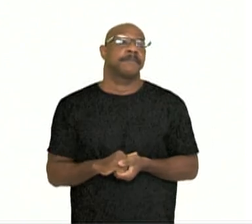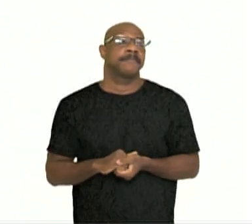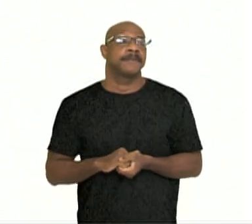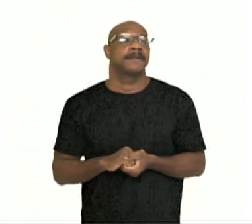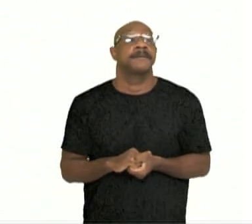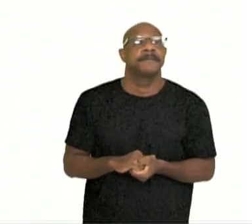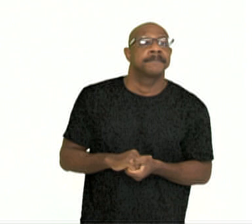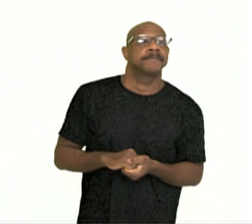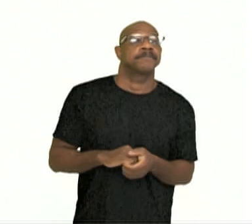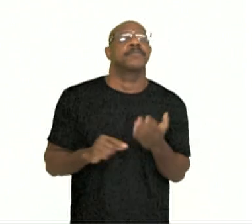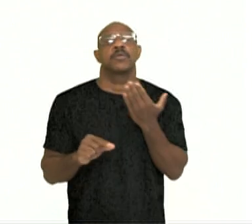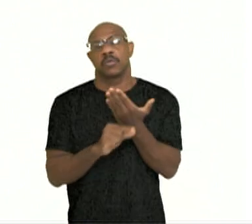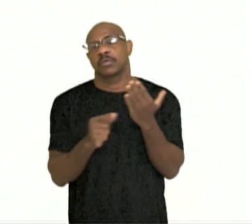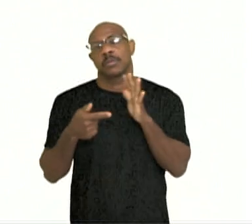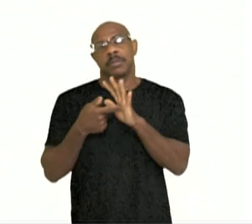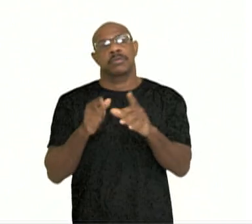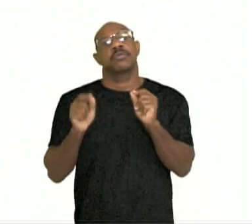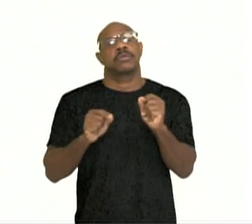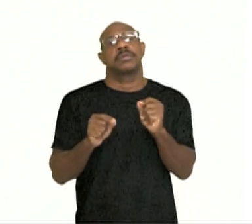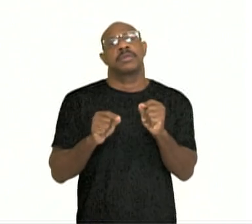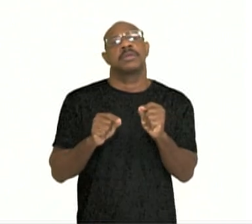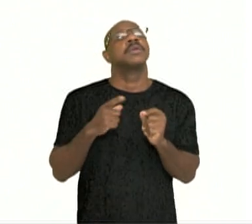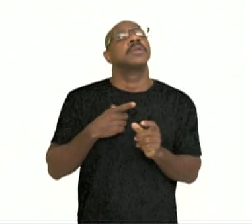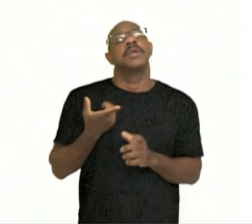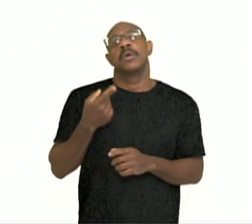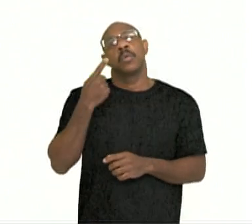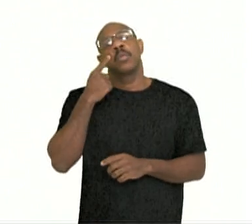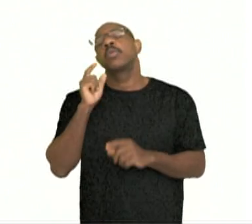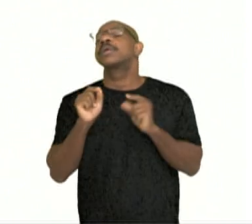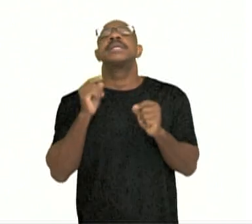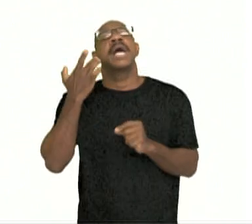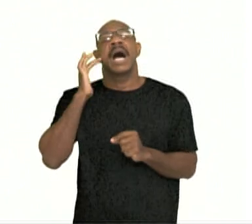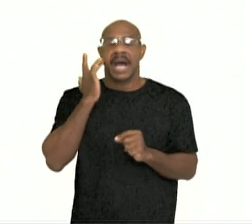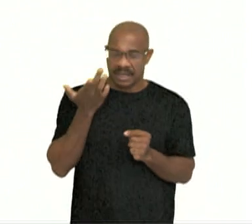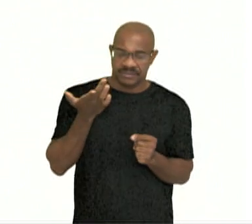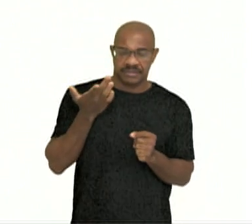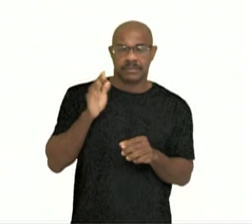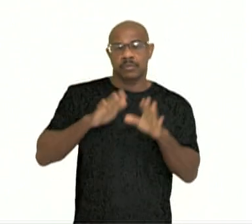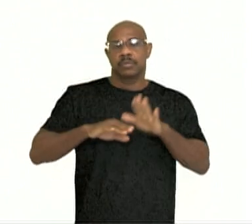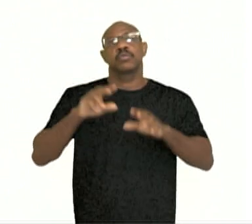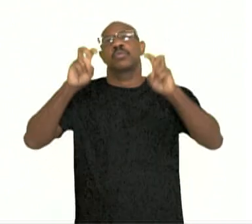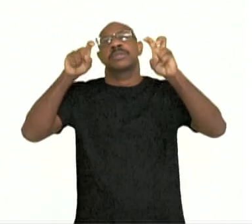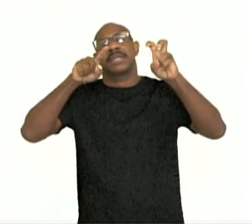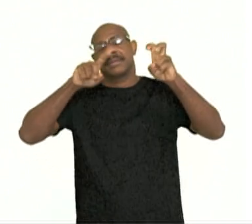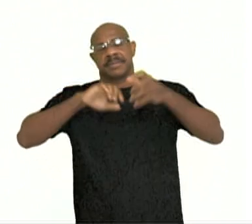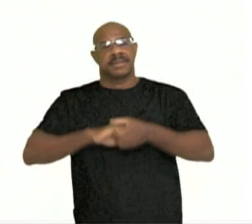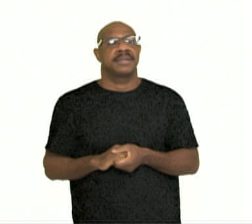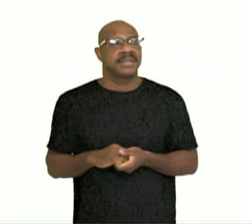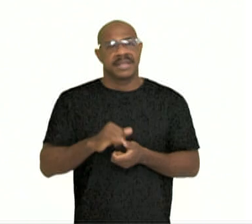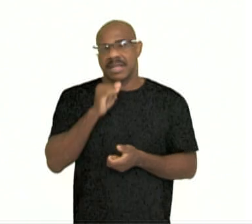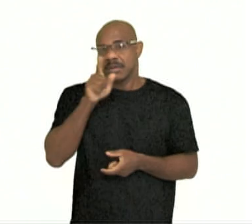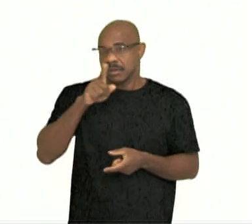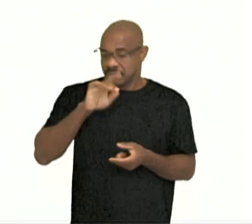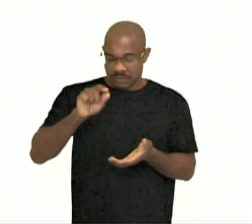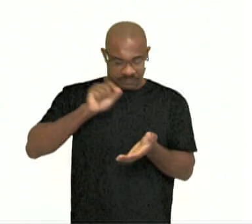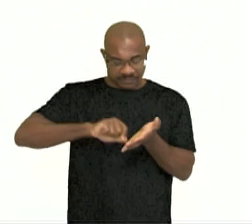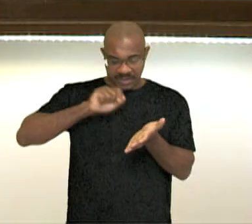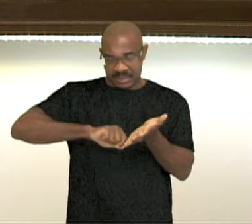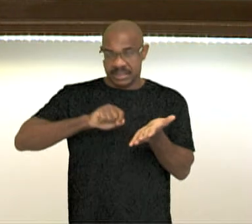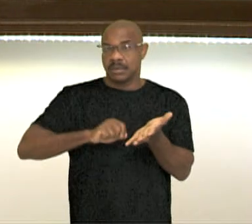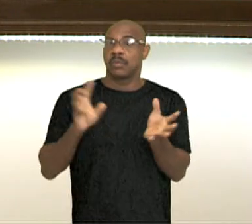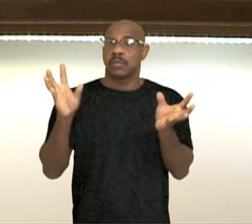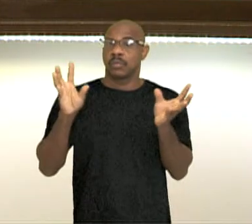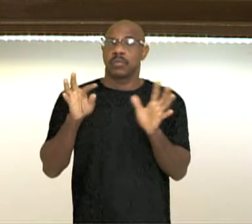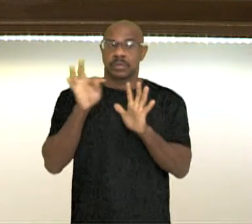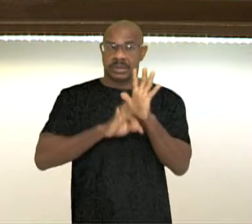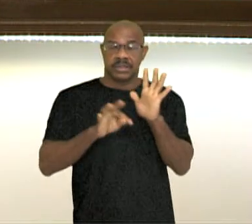O autor apresenta o seu ponto de vista sobre um determinado tema. Inclusive, quando você for produzir um artigo de opinião,